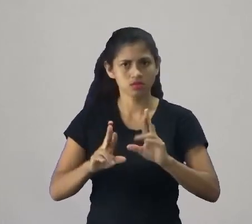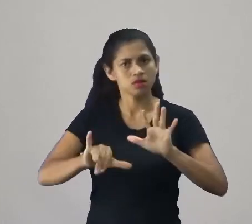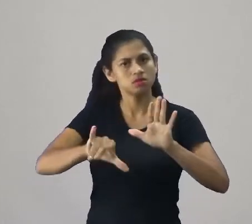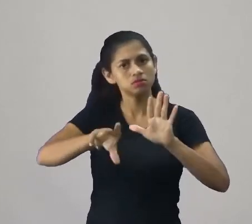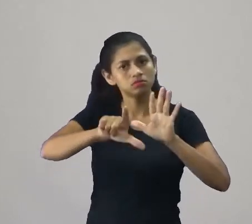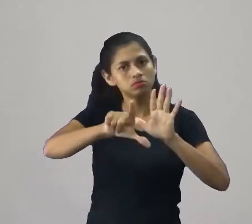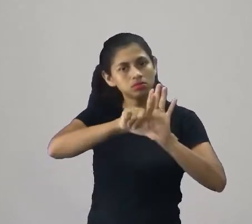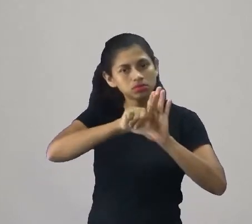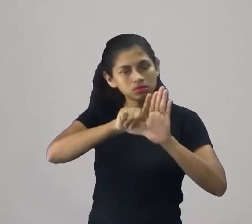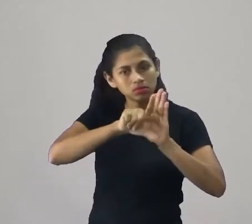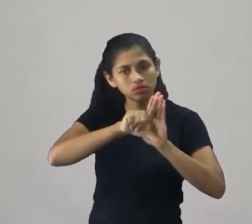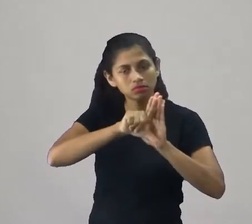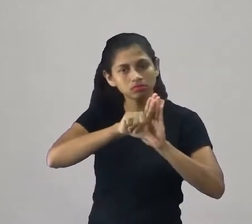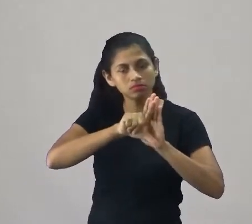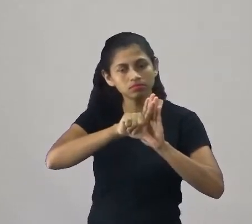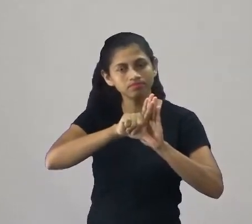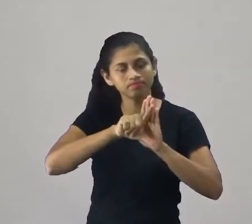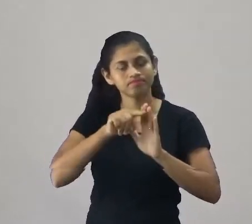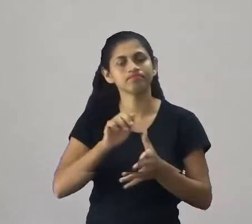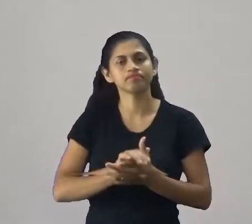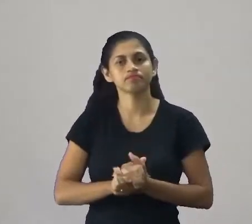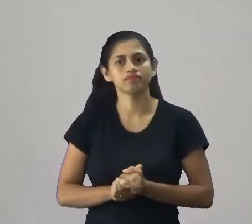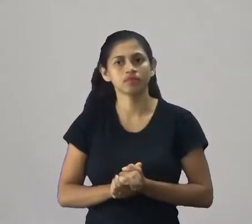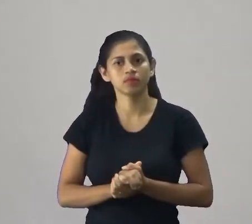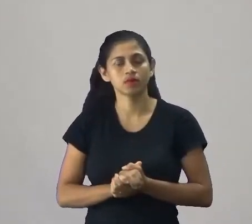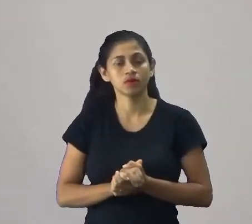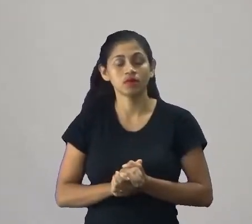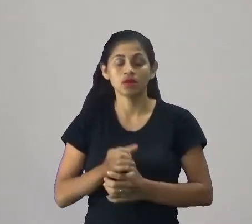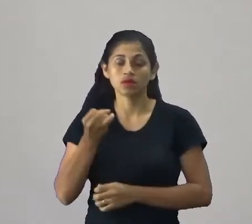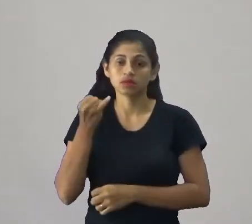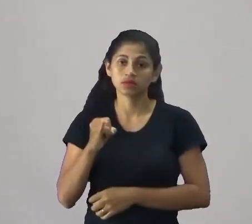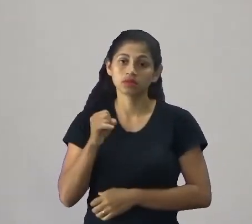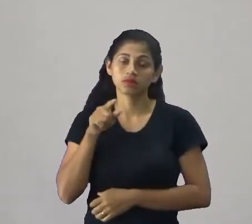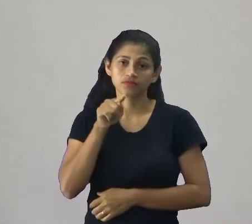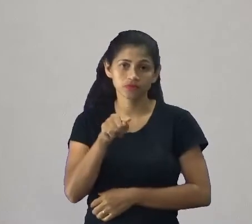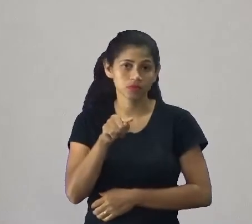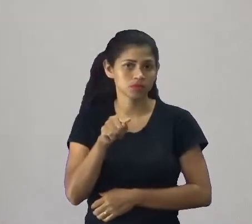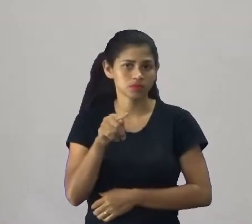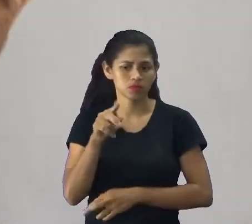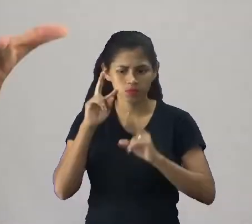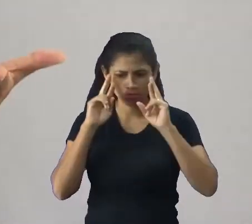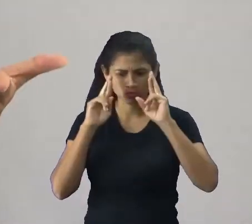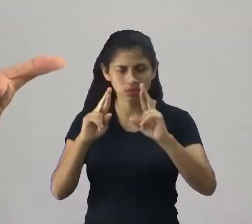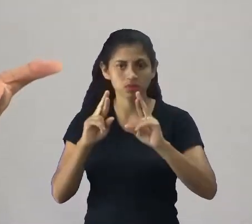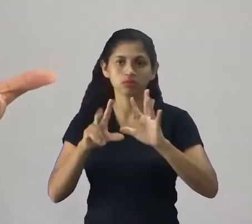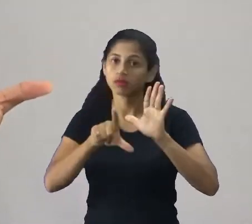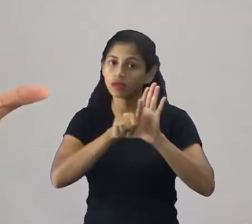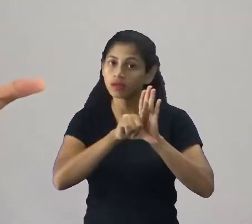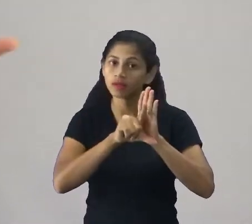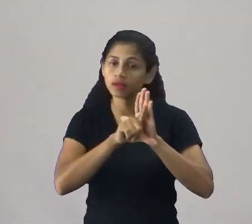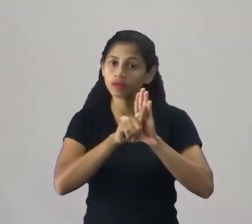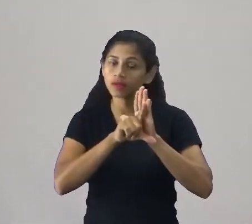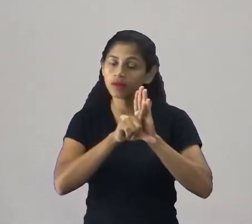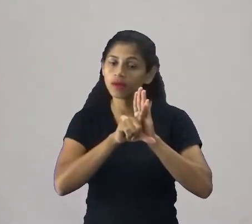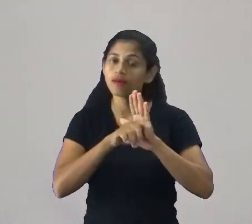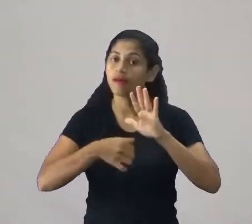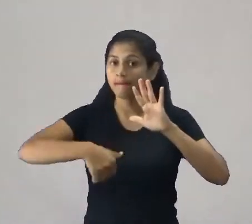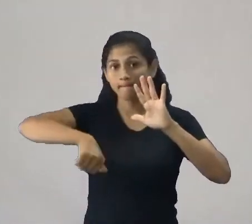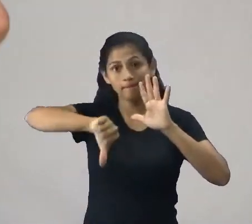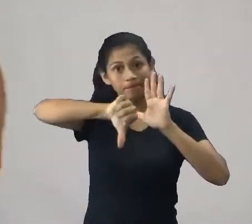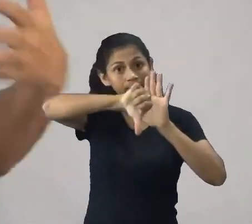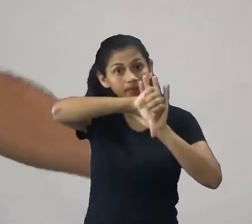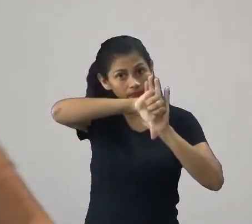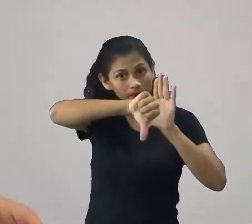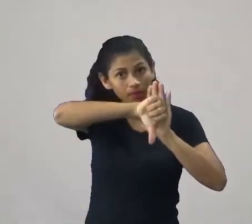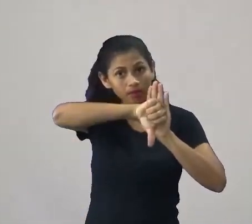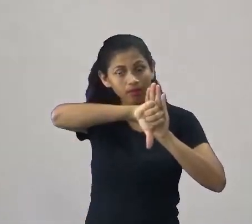deve respeitar. Caso você não respeite, você está infringindo e a infração pode gerar uma coerção. Gente, que